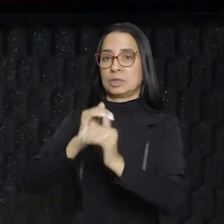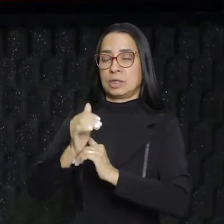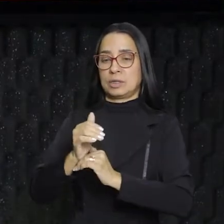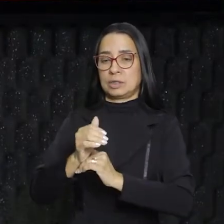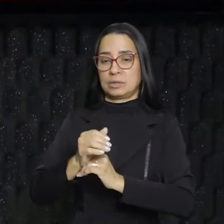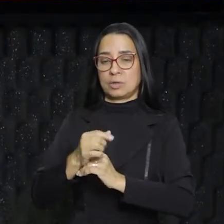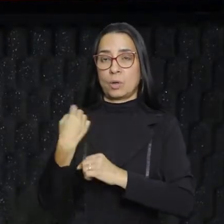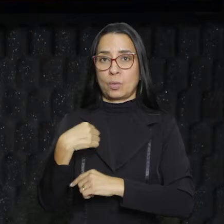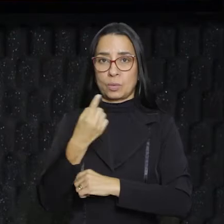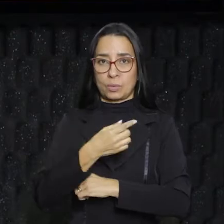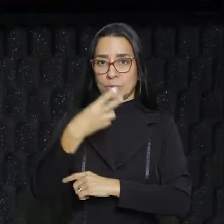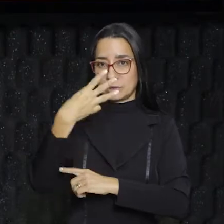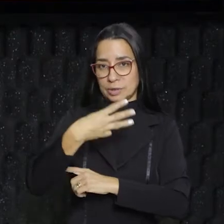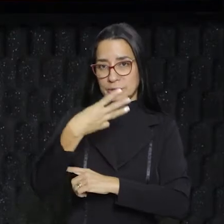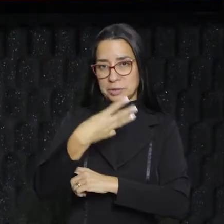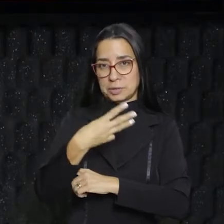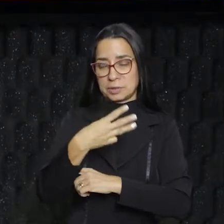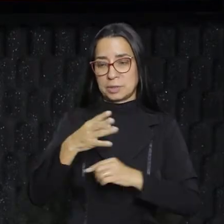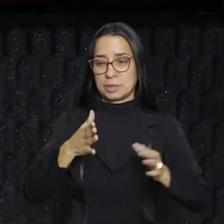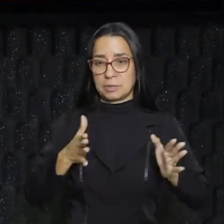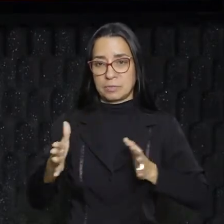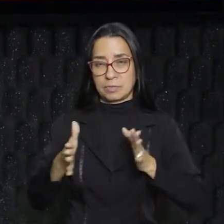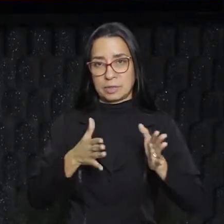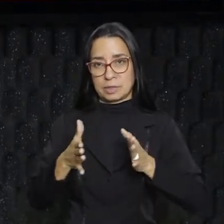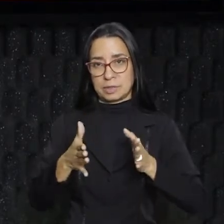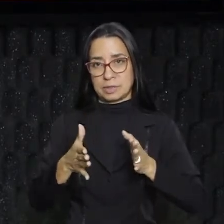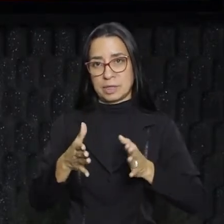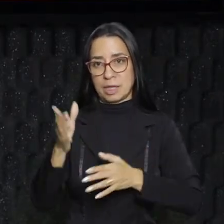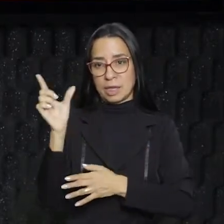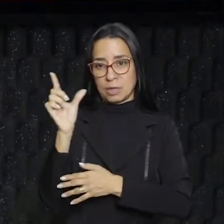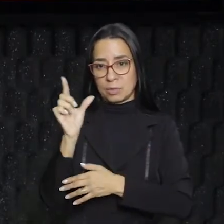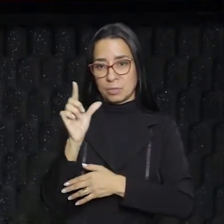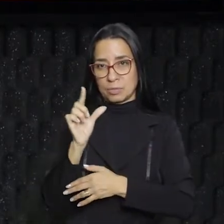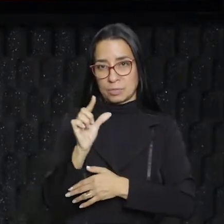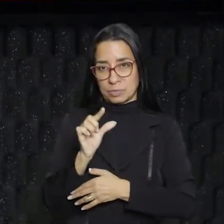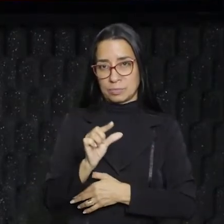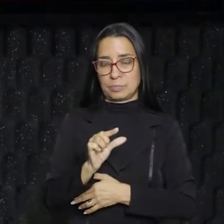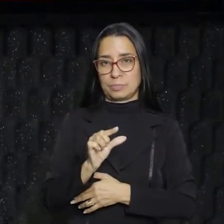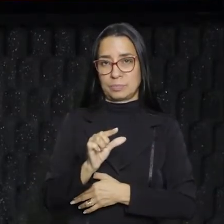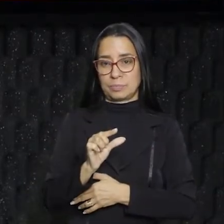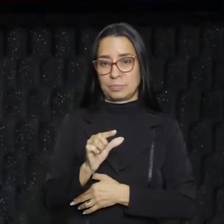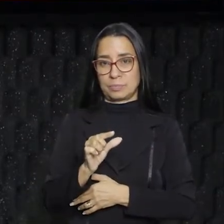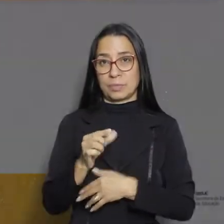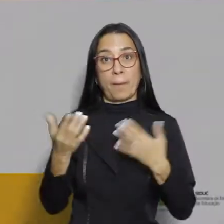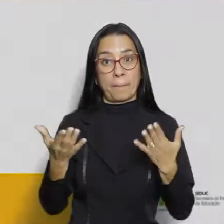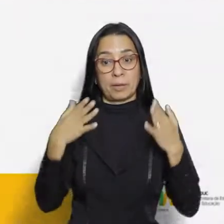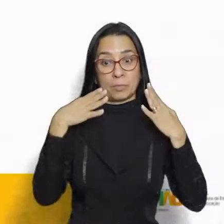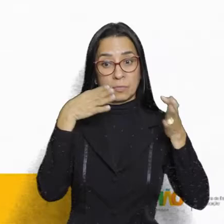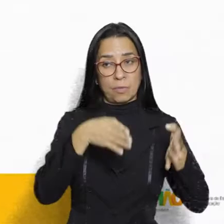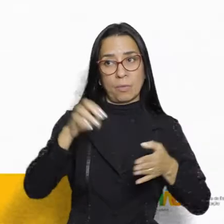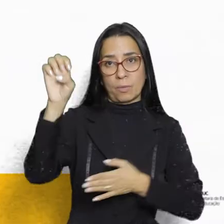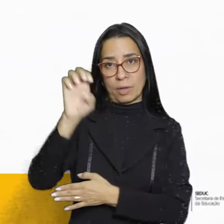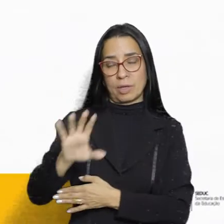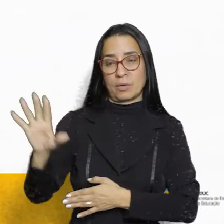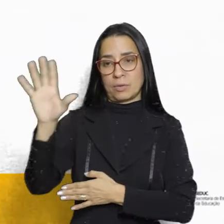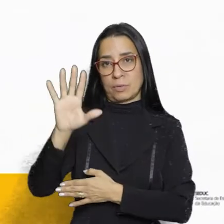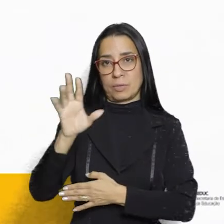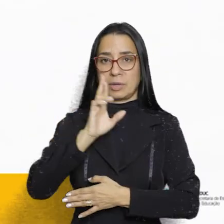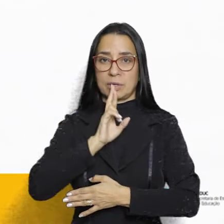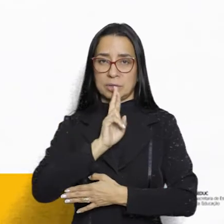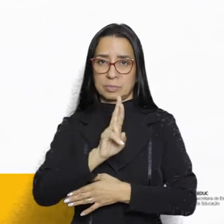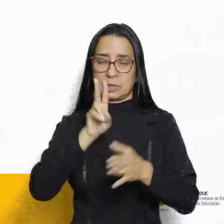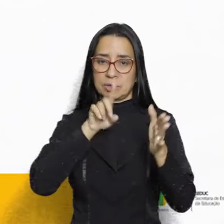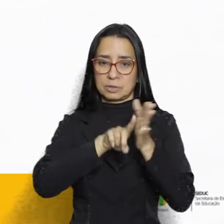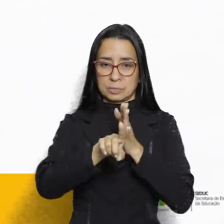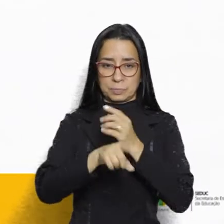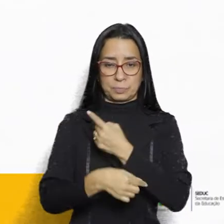terceira fase, desaceleração, beleza? Mas o foco é a Europa. Então, agora, né, vamos responder a questão. Em